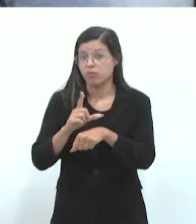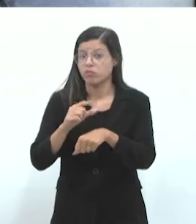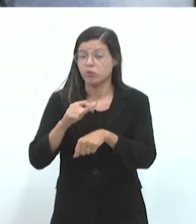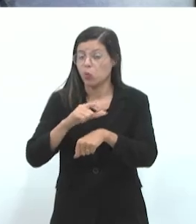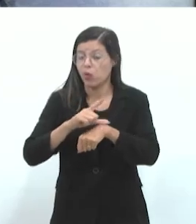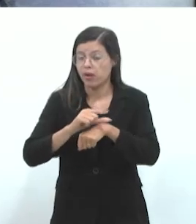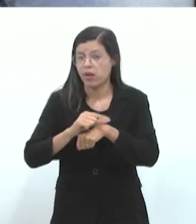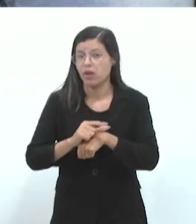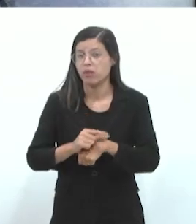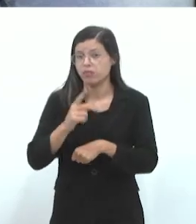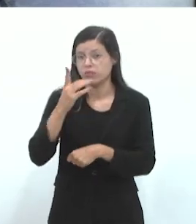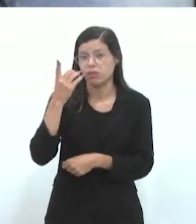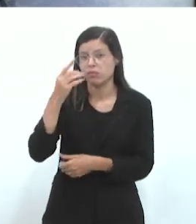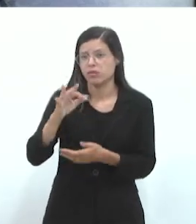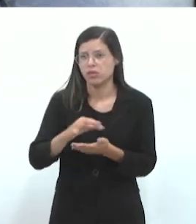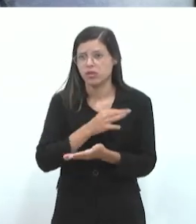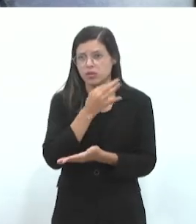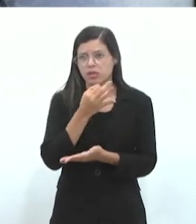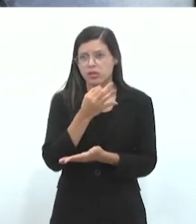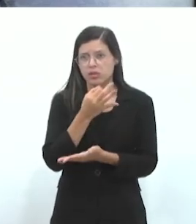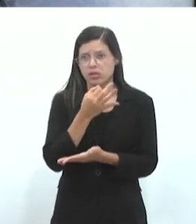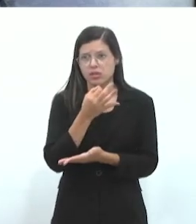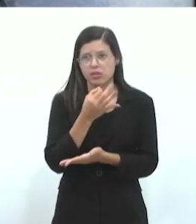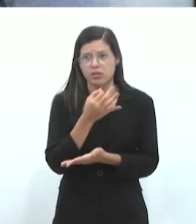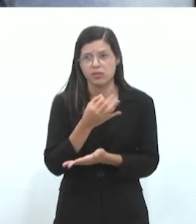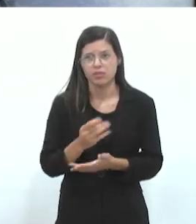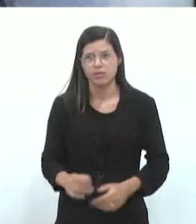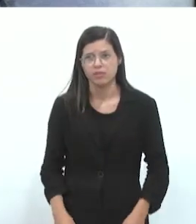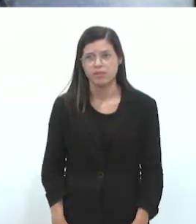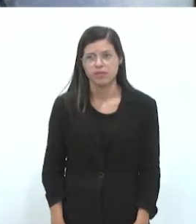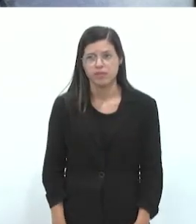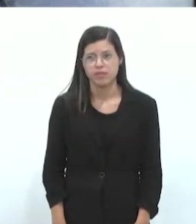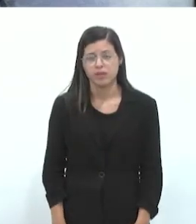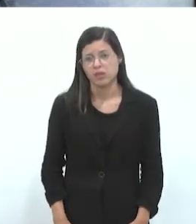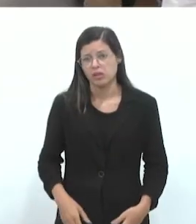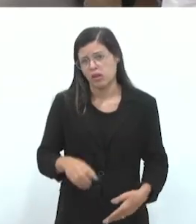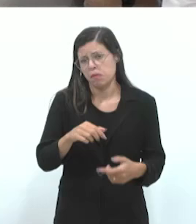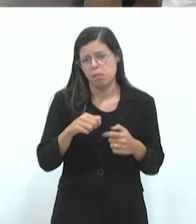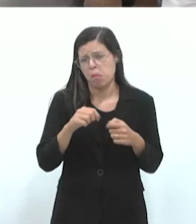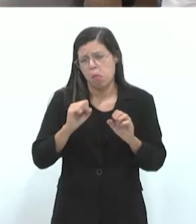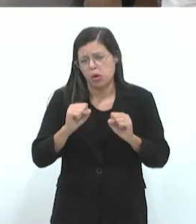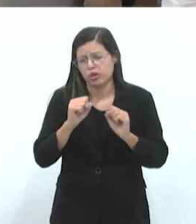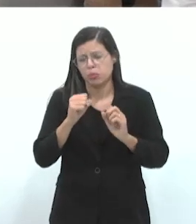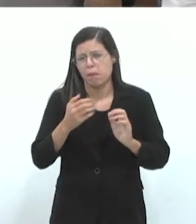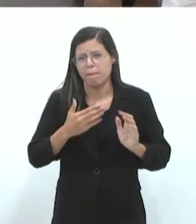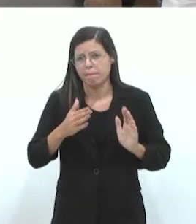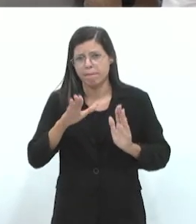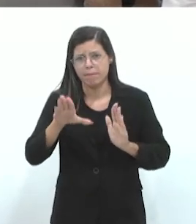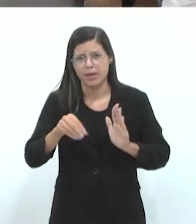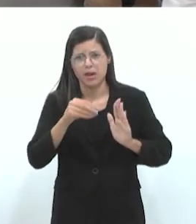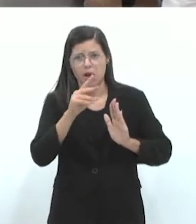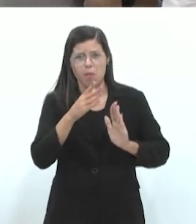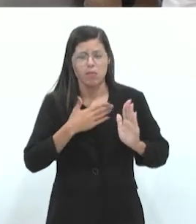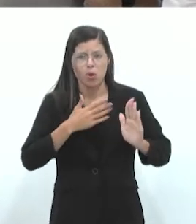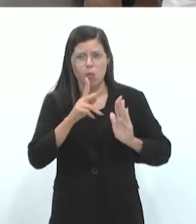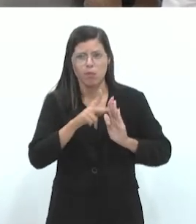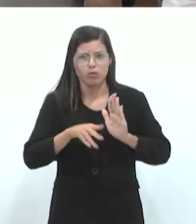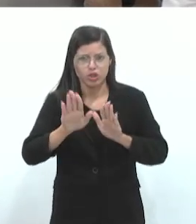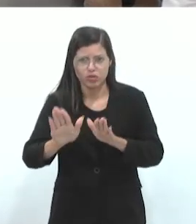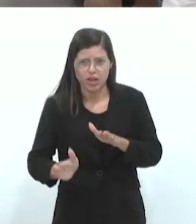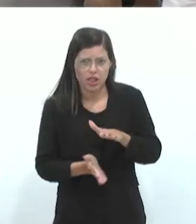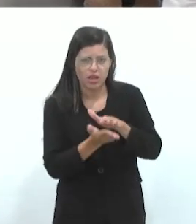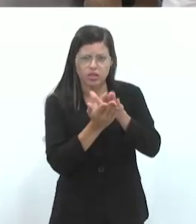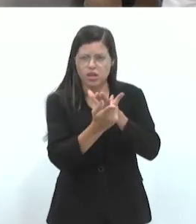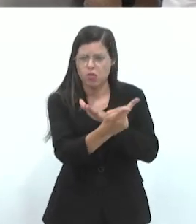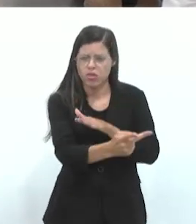bem. É pegar o meu projeto, sabe o que faz com o meu? Anexo ao dele. Não tem problema nenhum. Resolvido. Resolvido. E